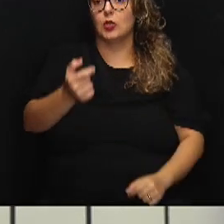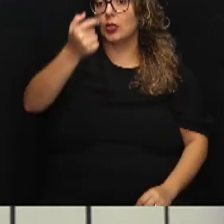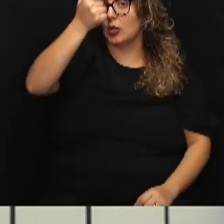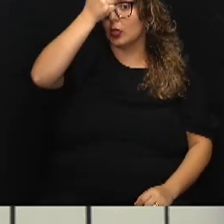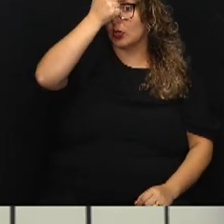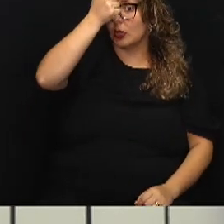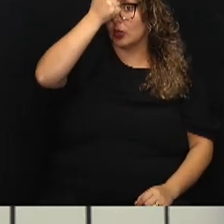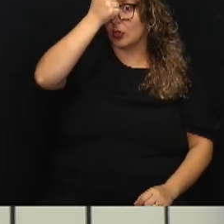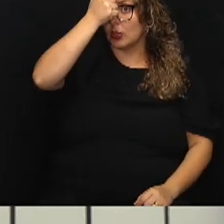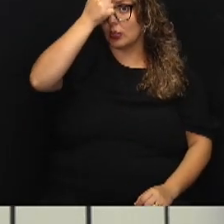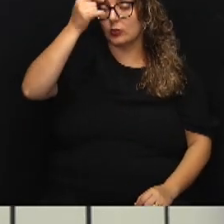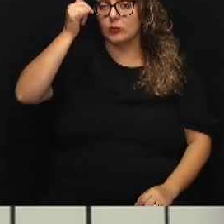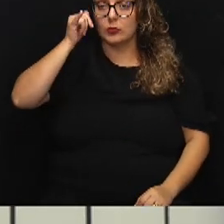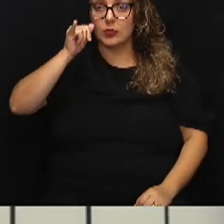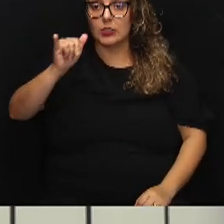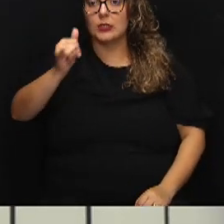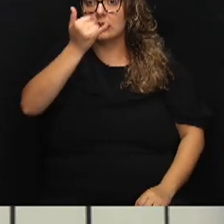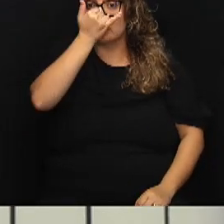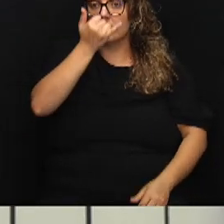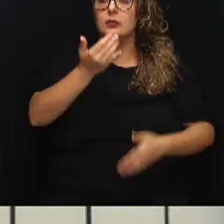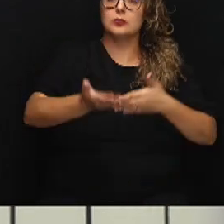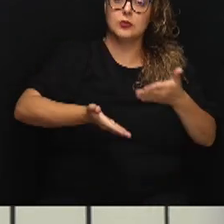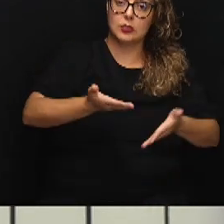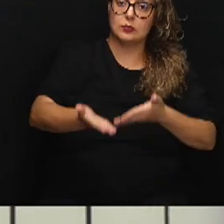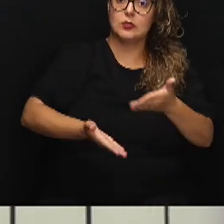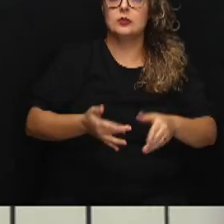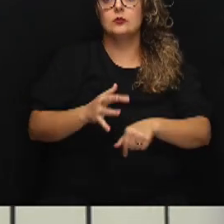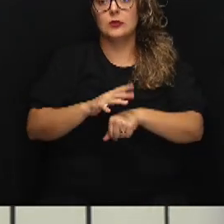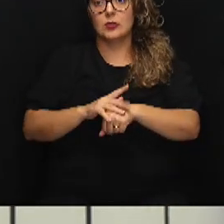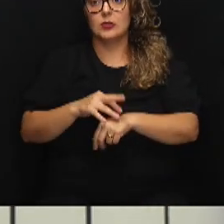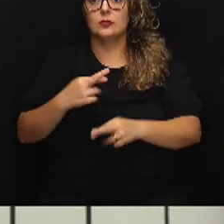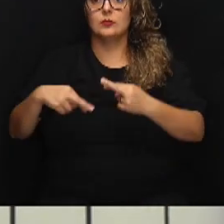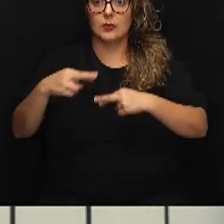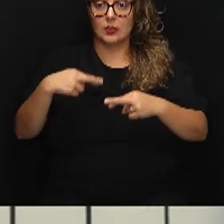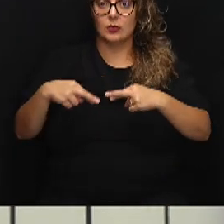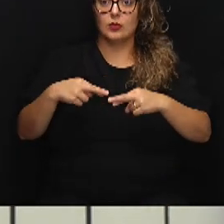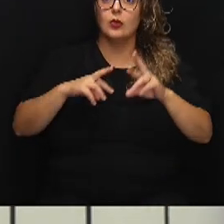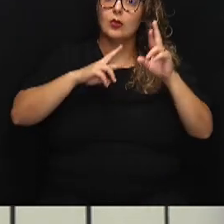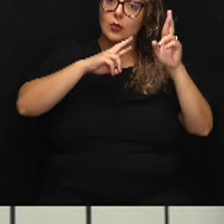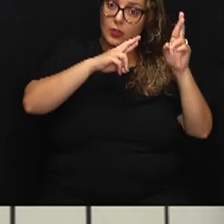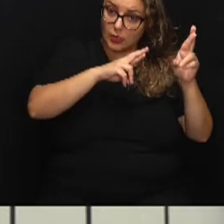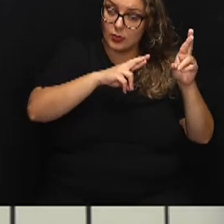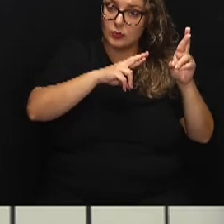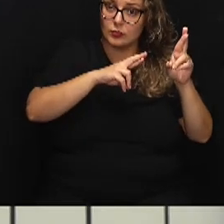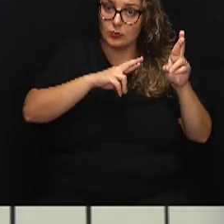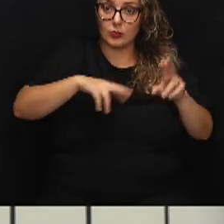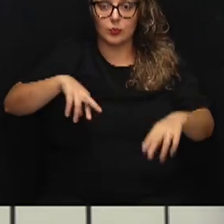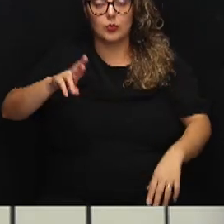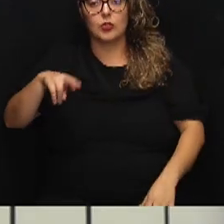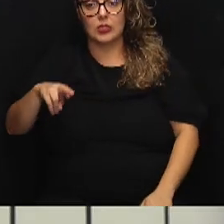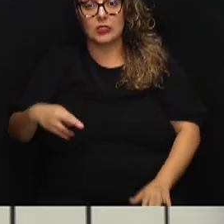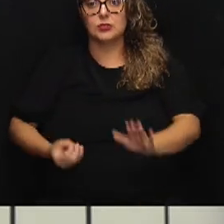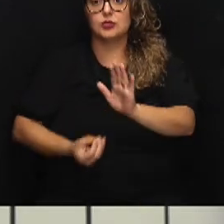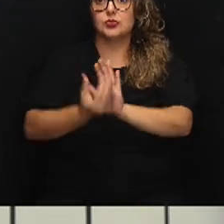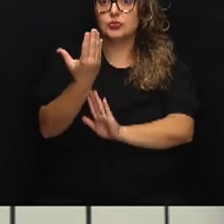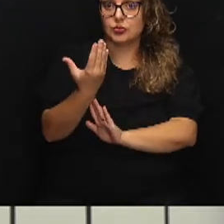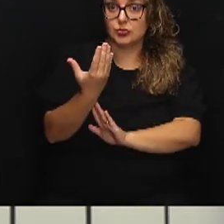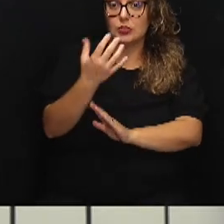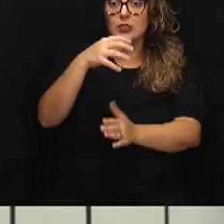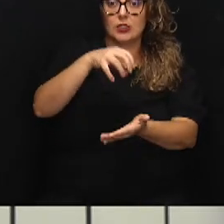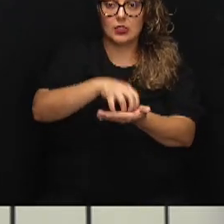conscientização, prevenção e tratamentos das doenças relacionadas ao sono por meio da criação de centros